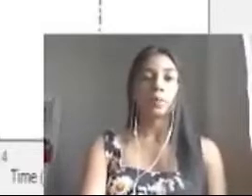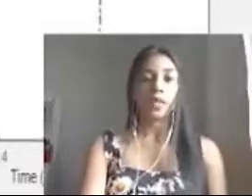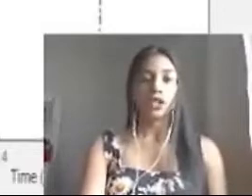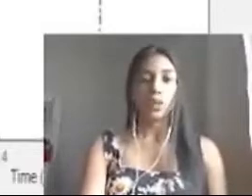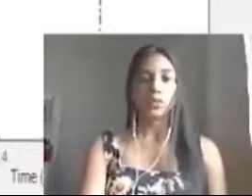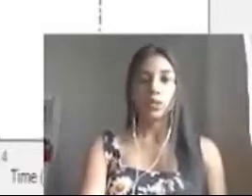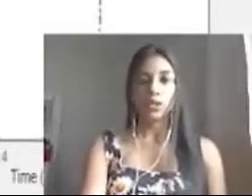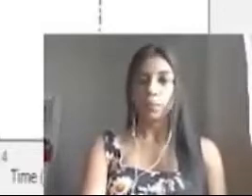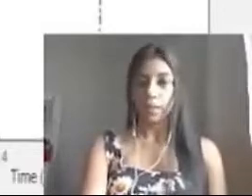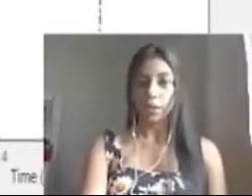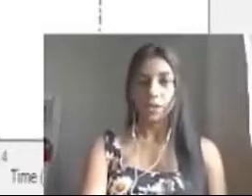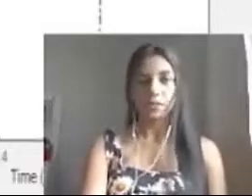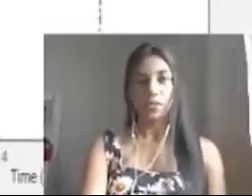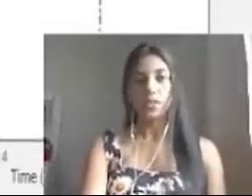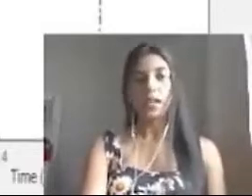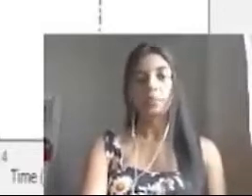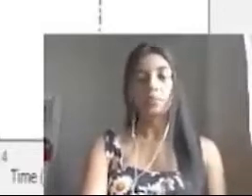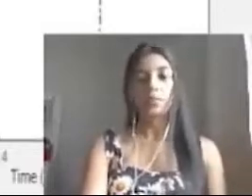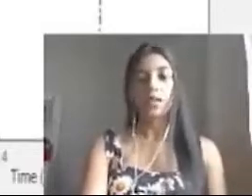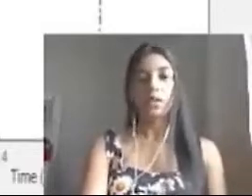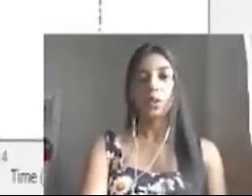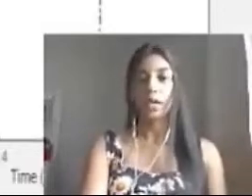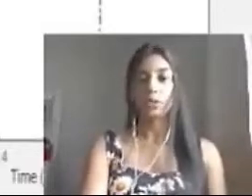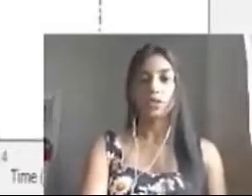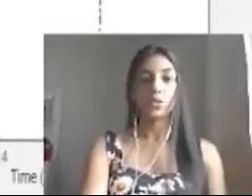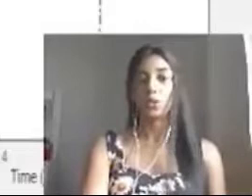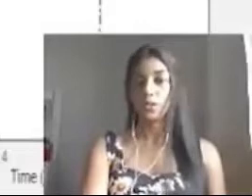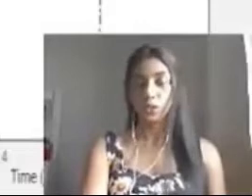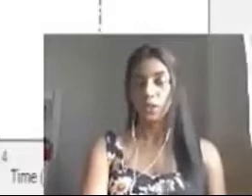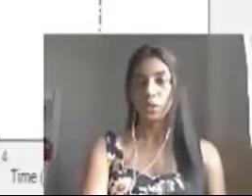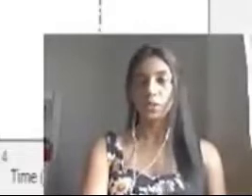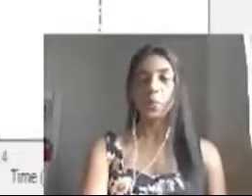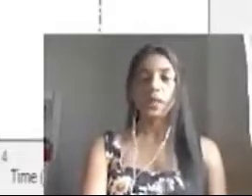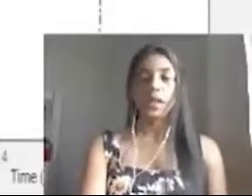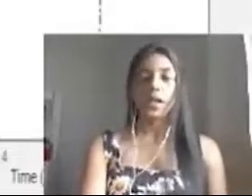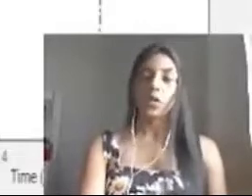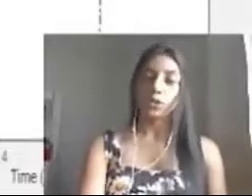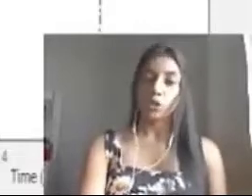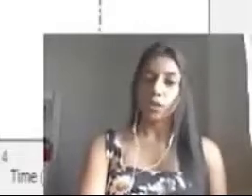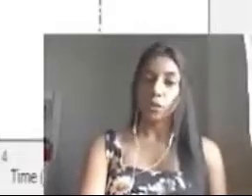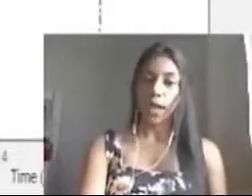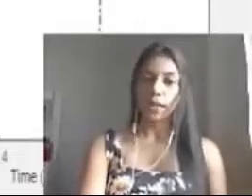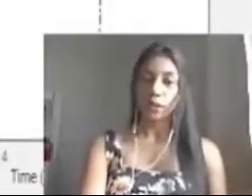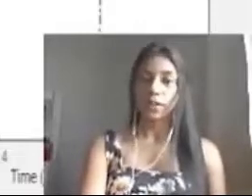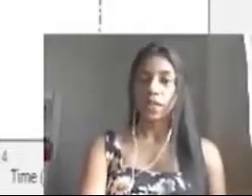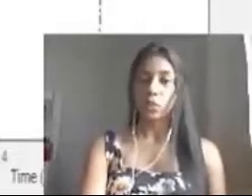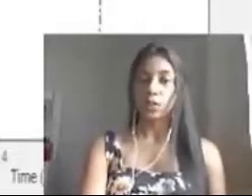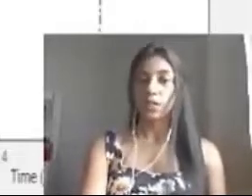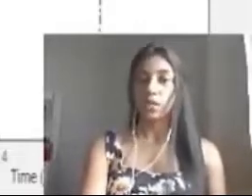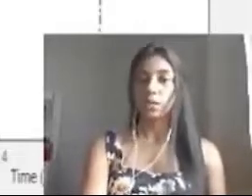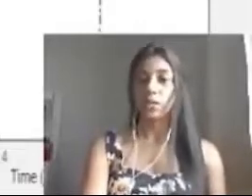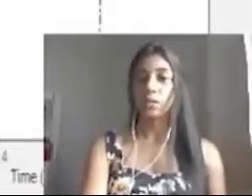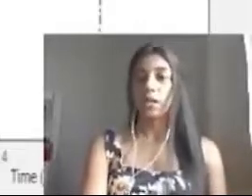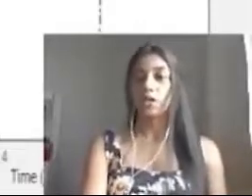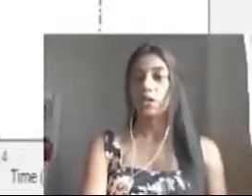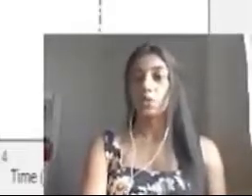rosa. E a gente tem uma função de primeira ordem, visto que está no polo real, né, diz que os polos estão no eixo real, perdão. E conforme a gente aumenta o K para